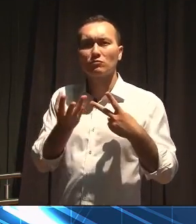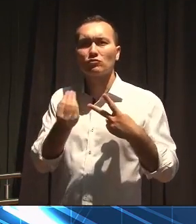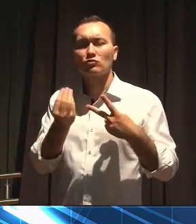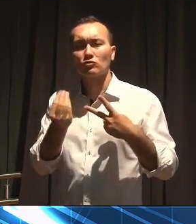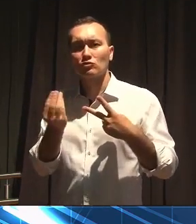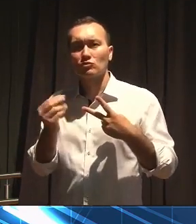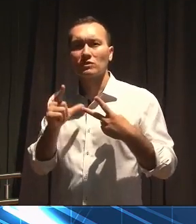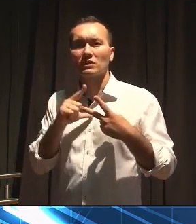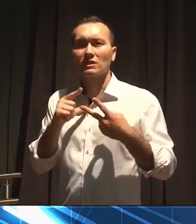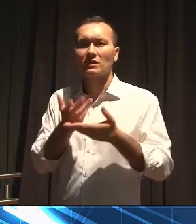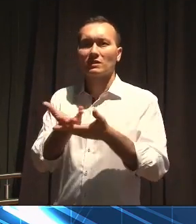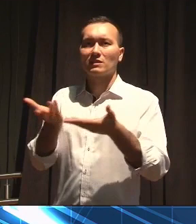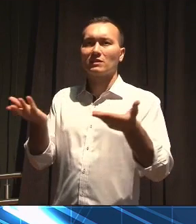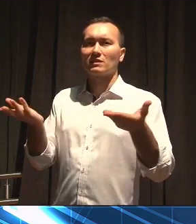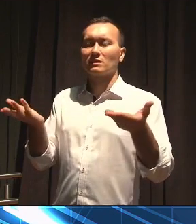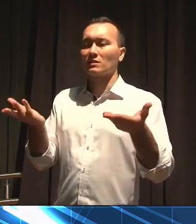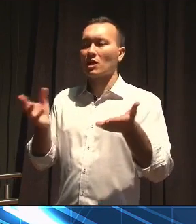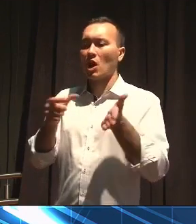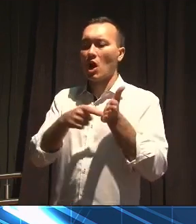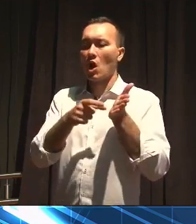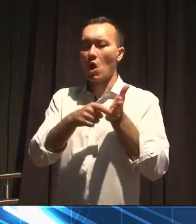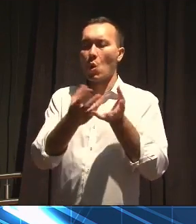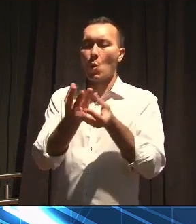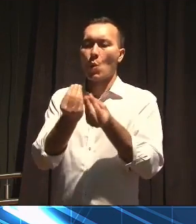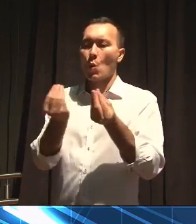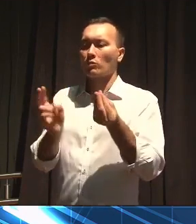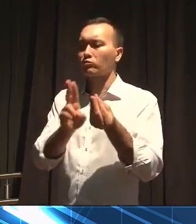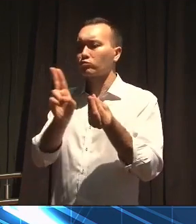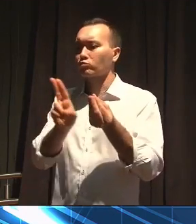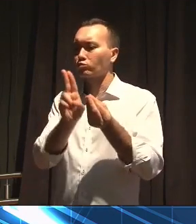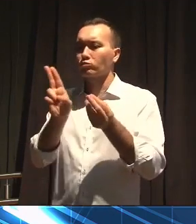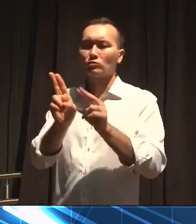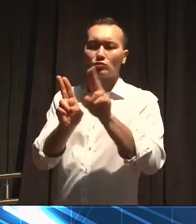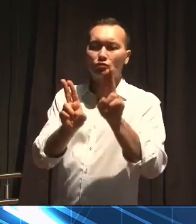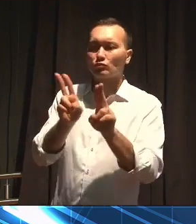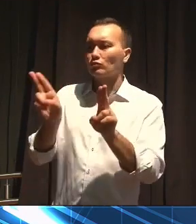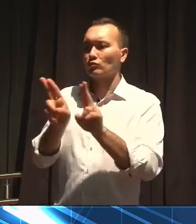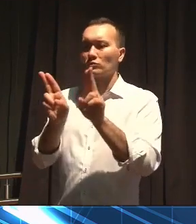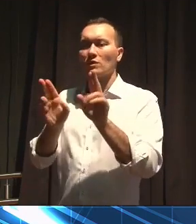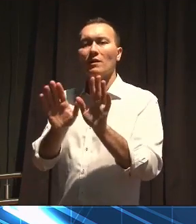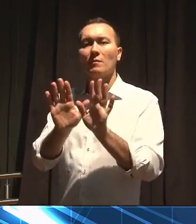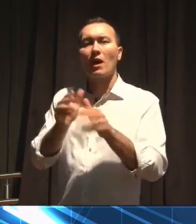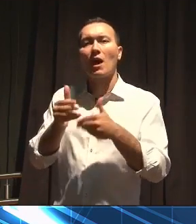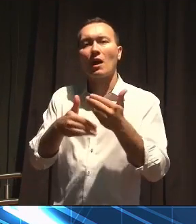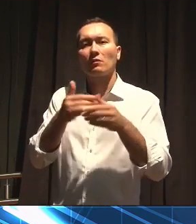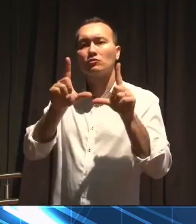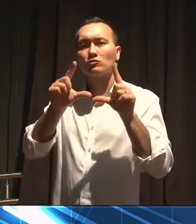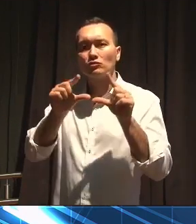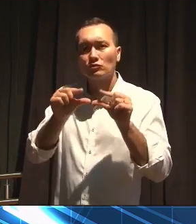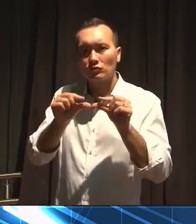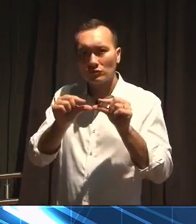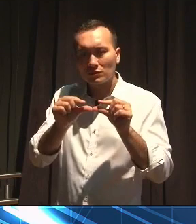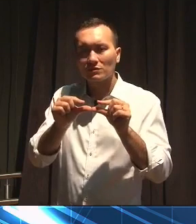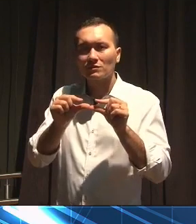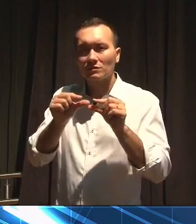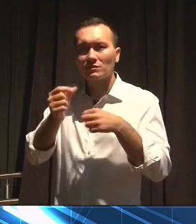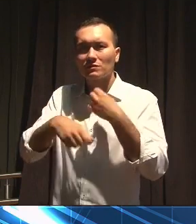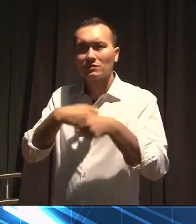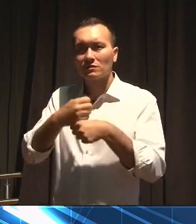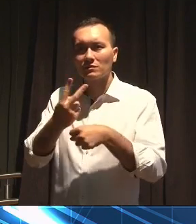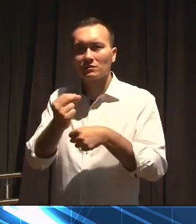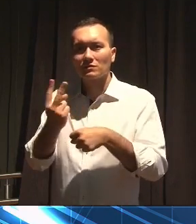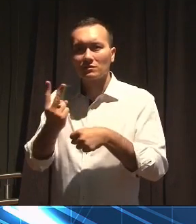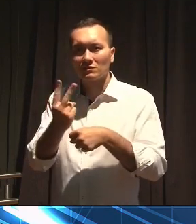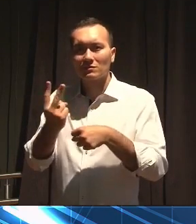disponibilizados de software, e nós tivemos o índice de disponibilidade variando bastante. E quando